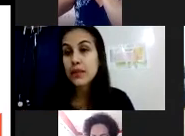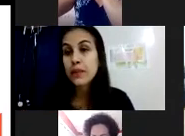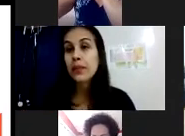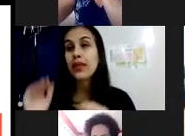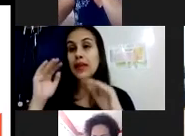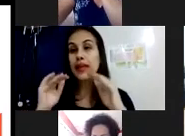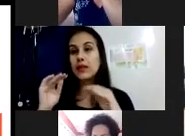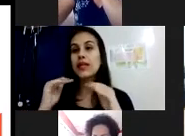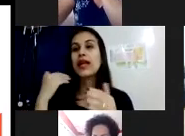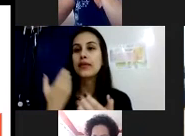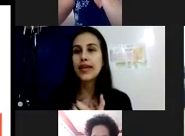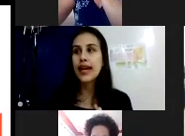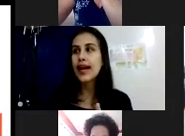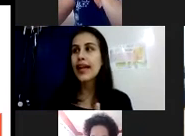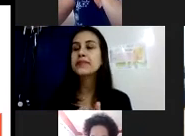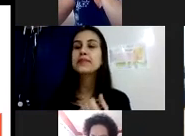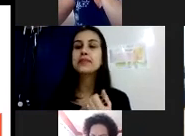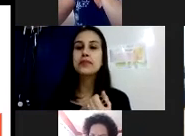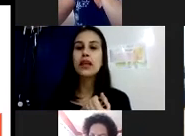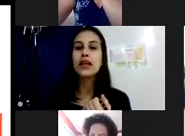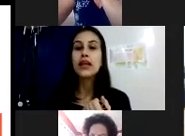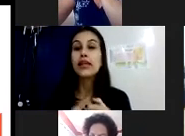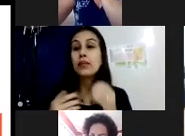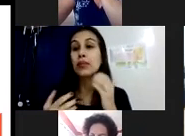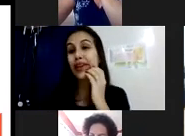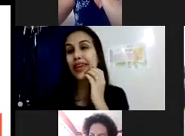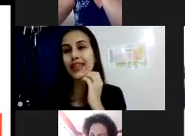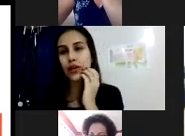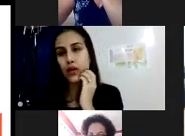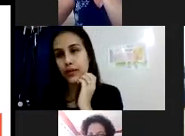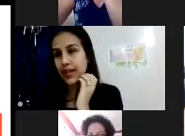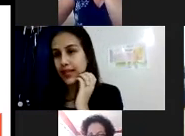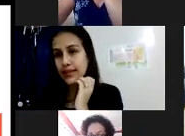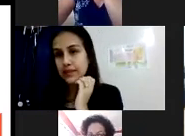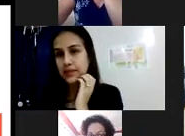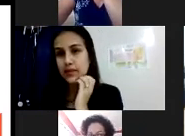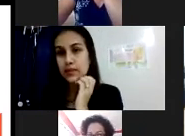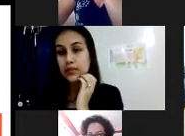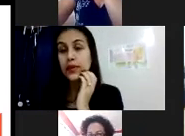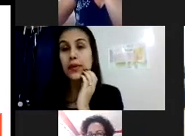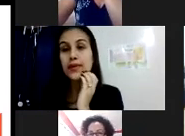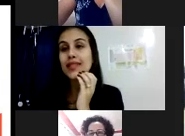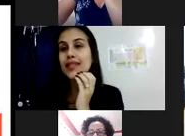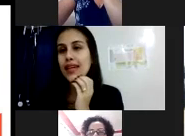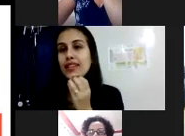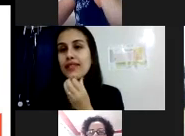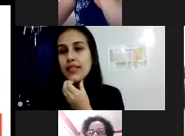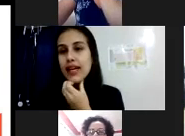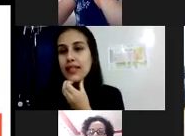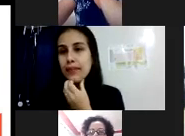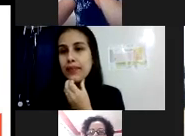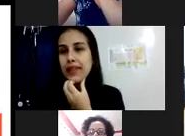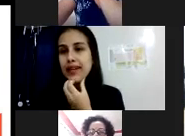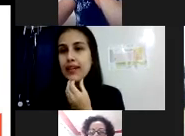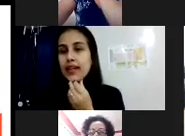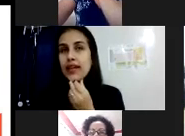irregularidade que tem no terreno e caem. E por que isso acontece? Por conta da idade